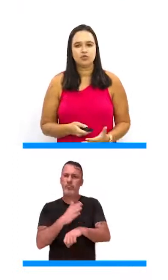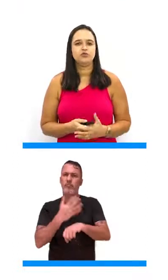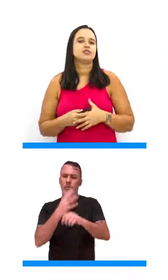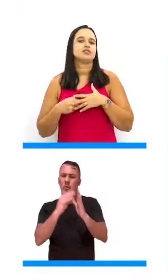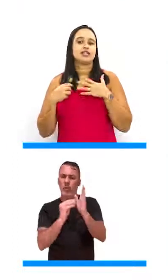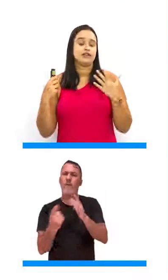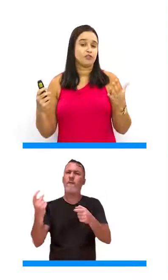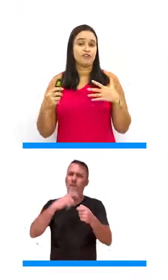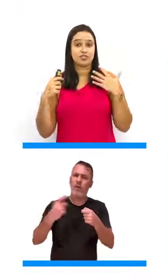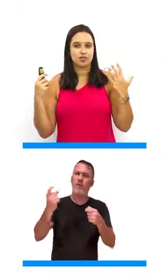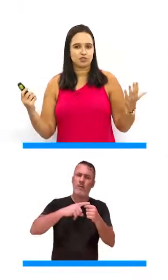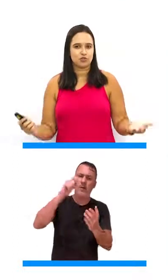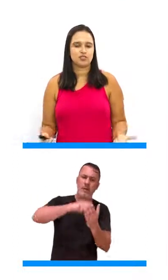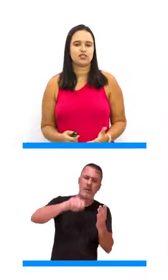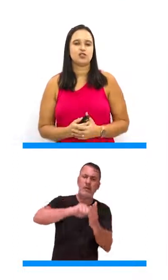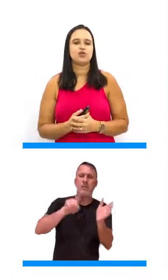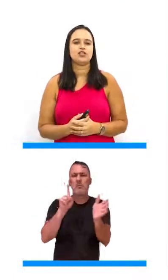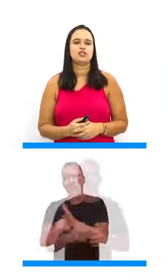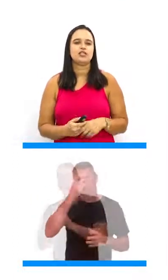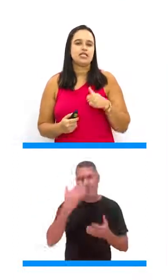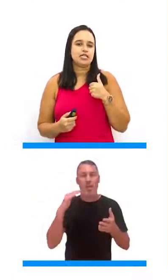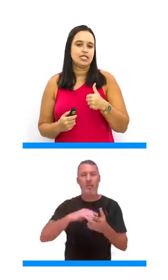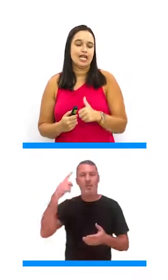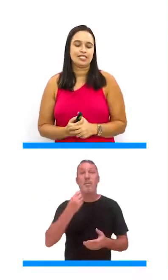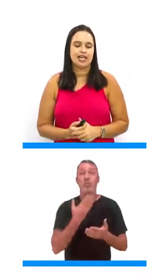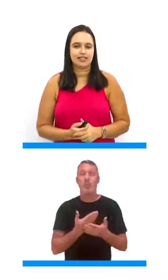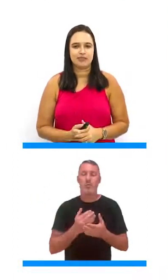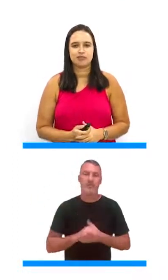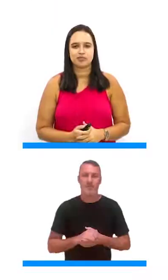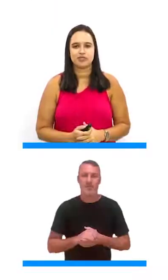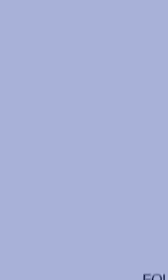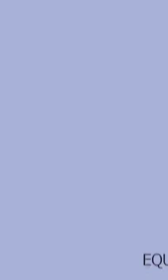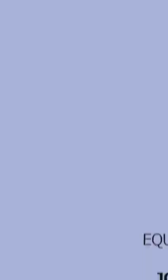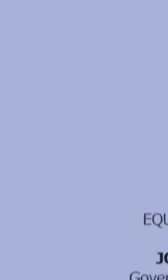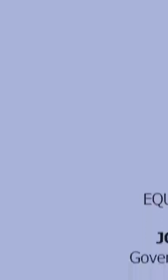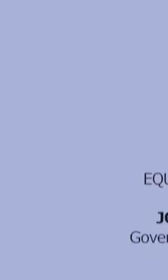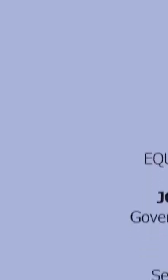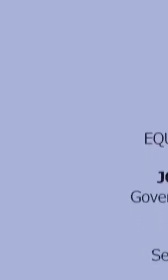conteúdo, escrevam, façam questões anteriores e até lá, até a próxima.